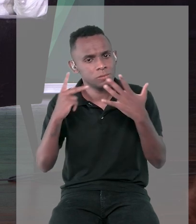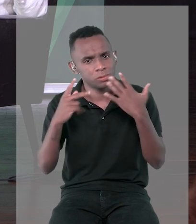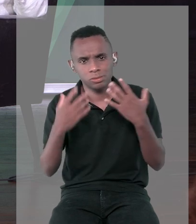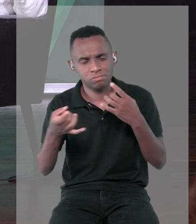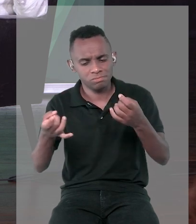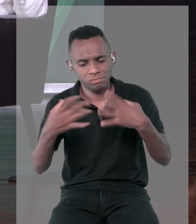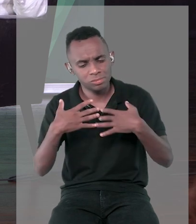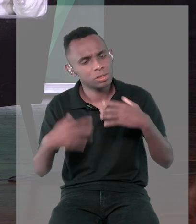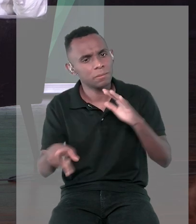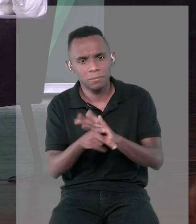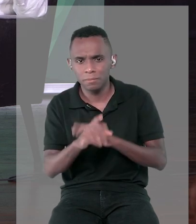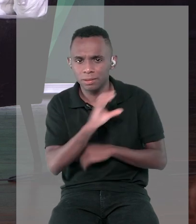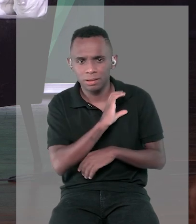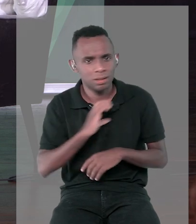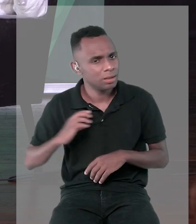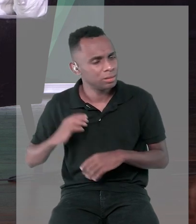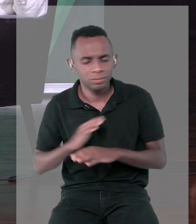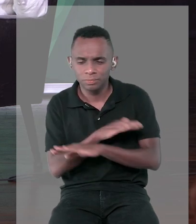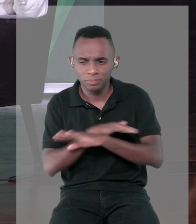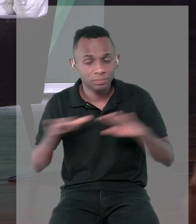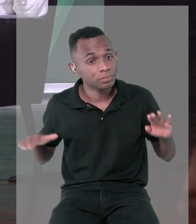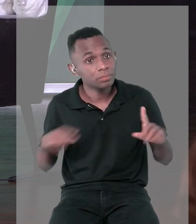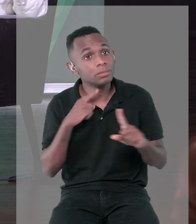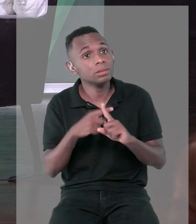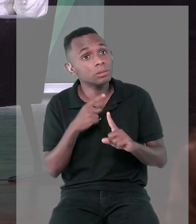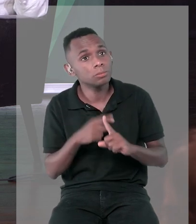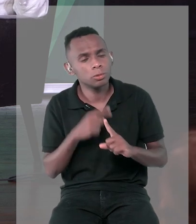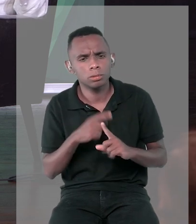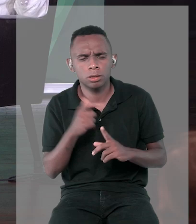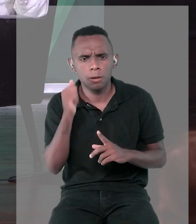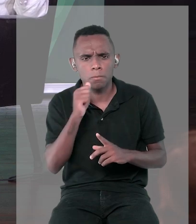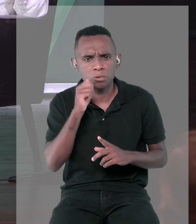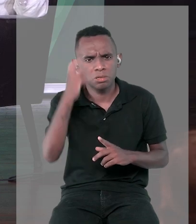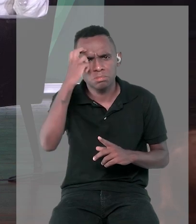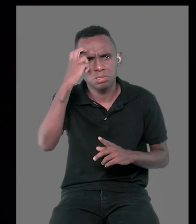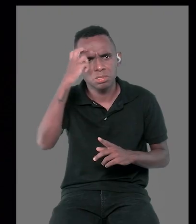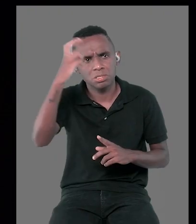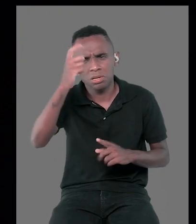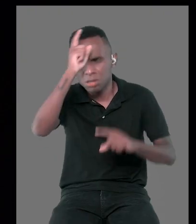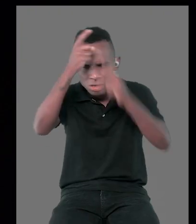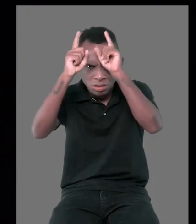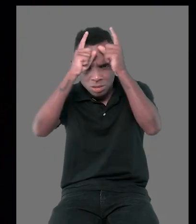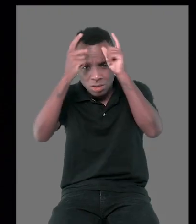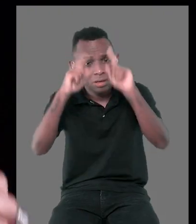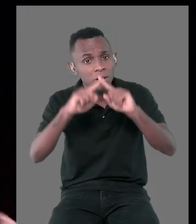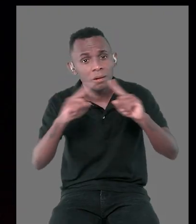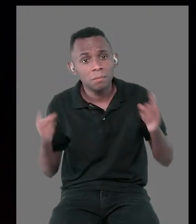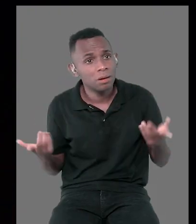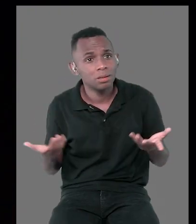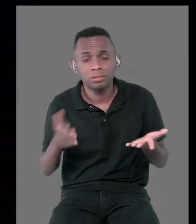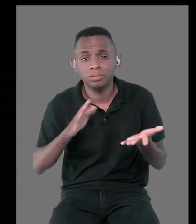ela? Dispensou. Desistiu de ter como... Porque ela diz uma mulher tão inteligente, tão criativa, mas